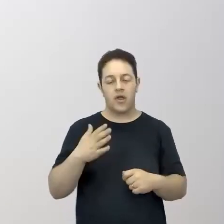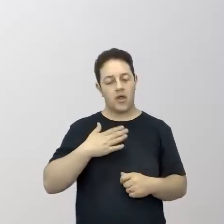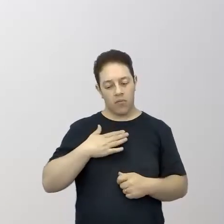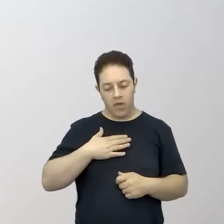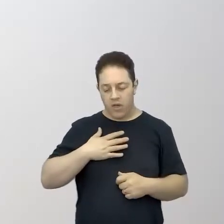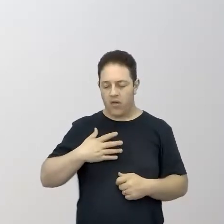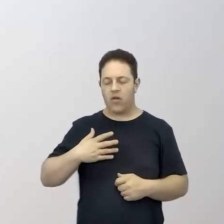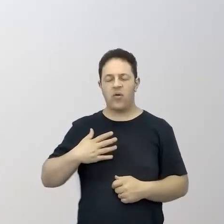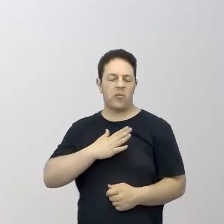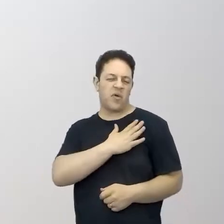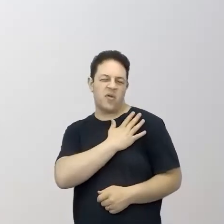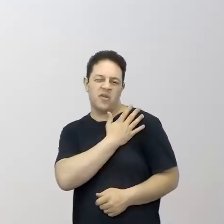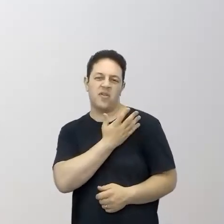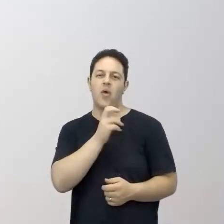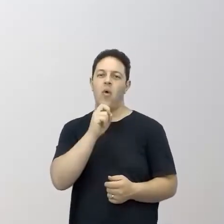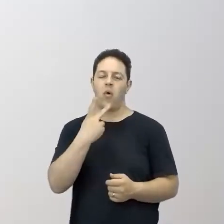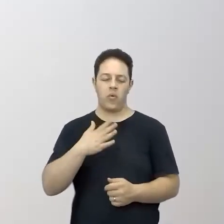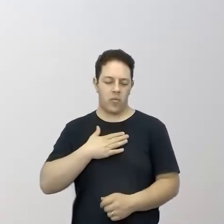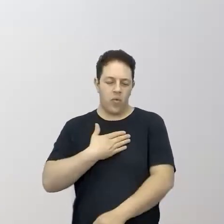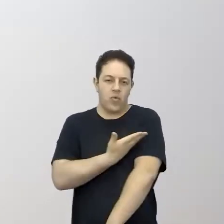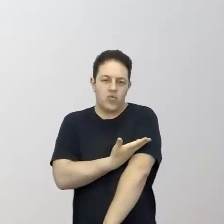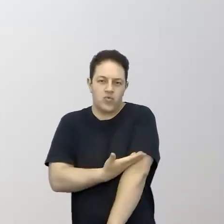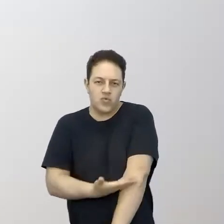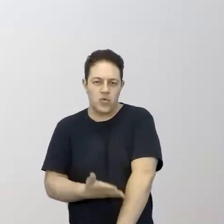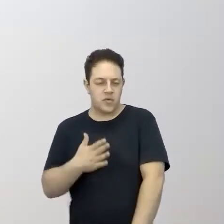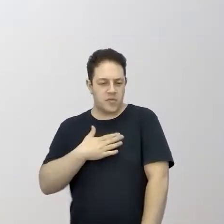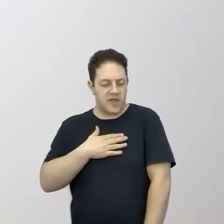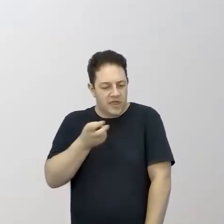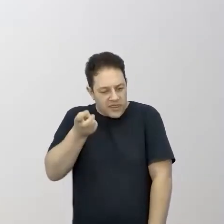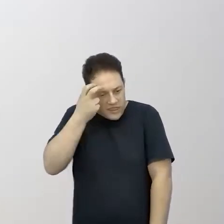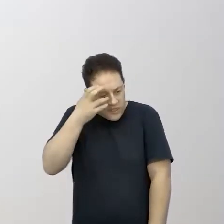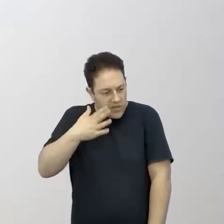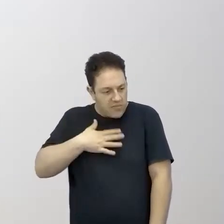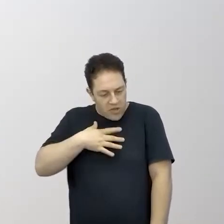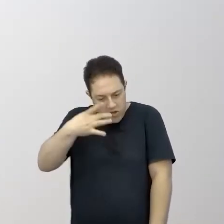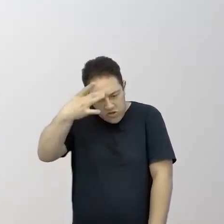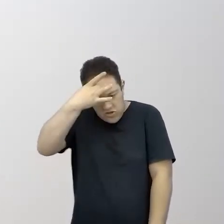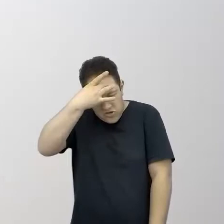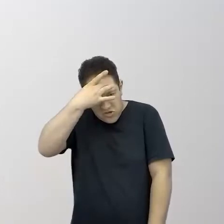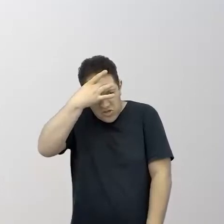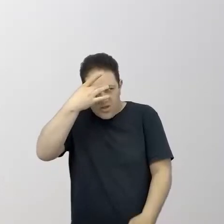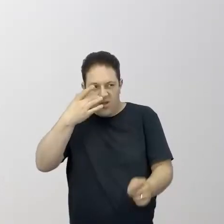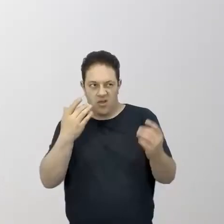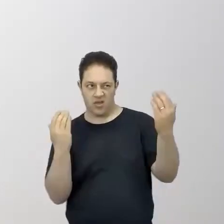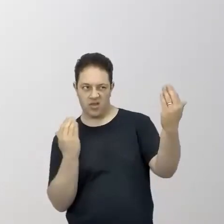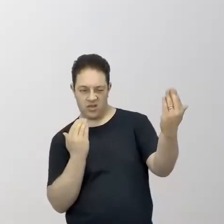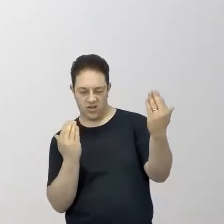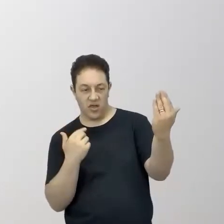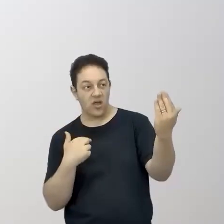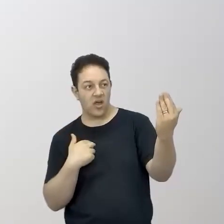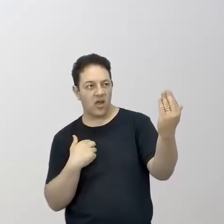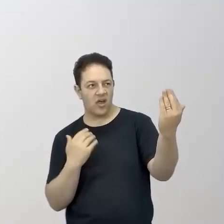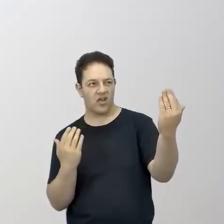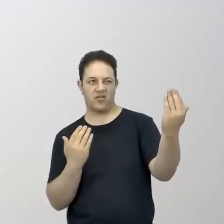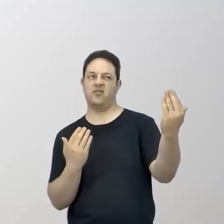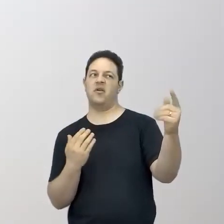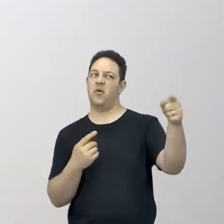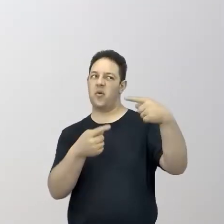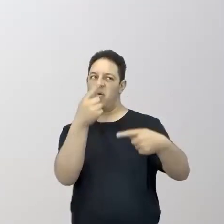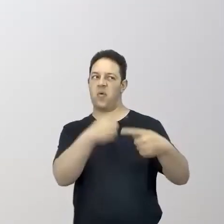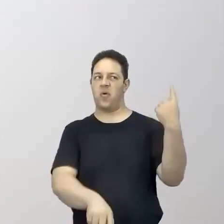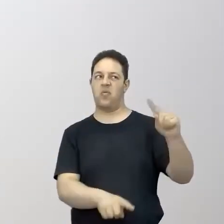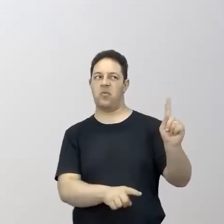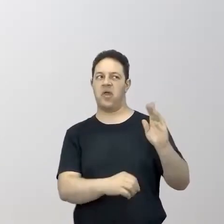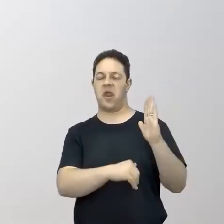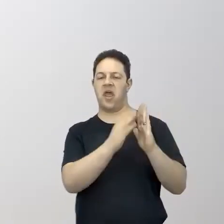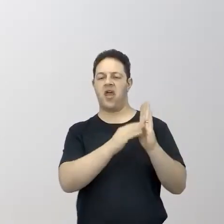próprios preconceitos, das suas próprias ideias já consolidadas sobre o que é arte, o que deixa de ser arte. Não